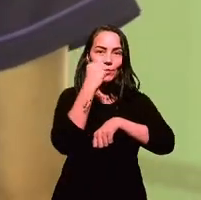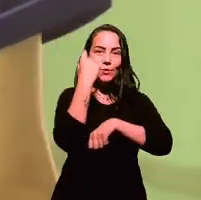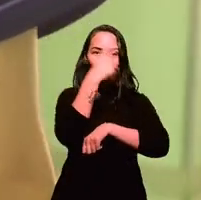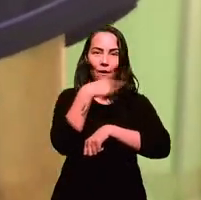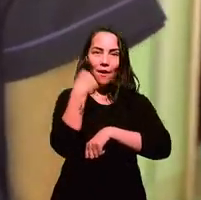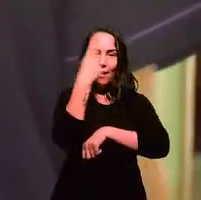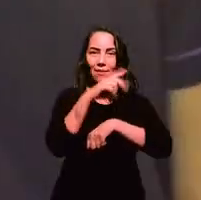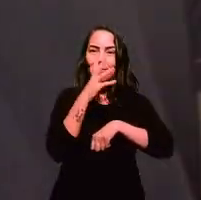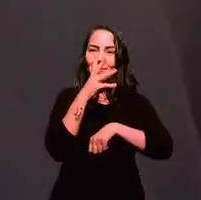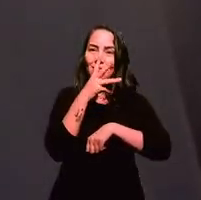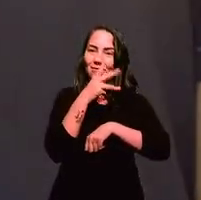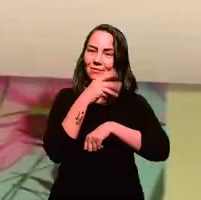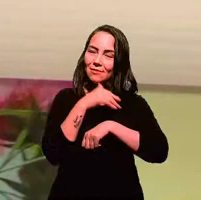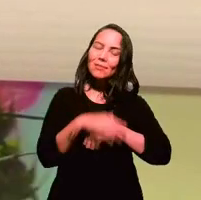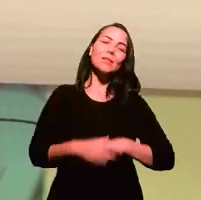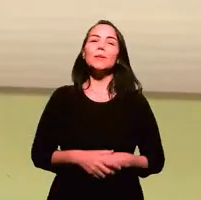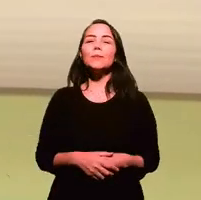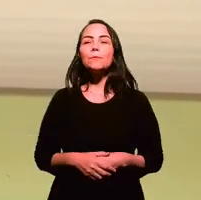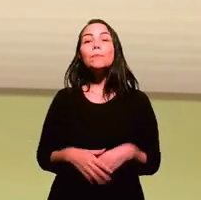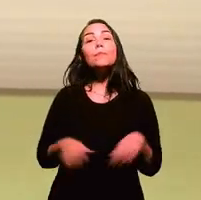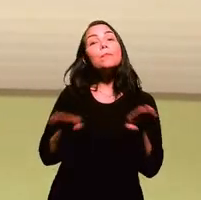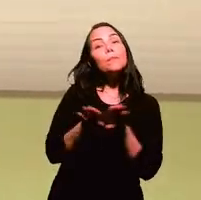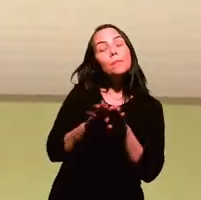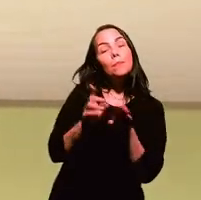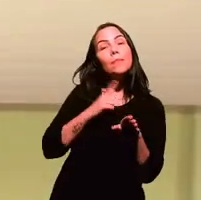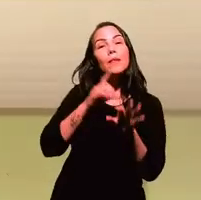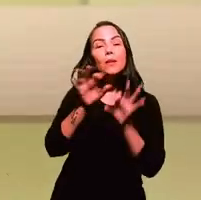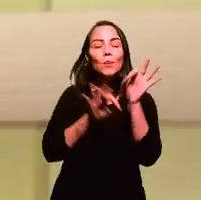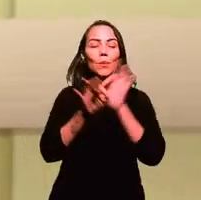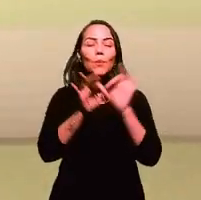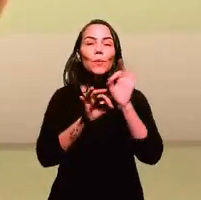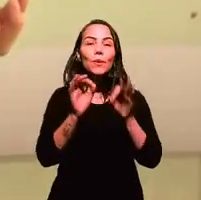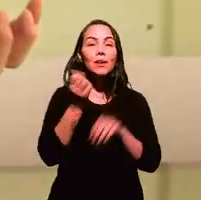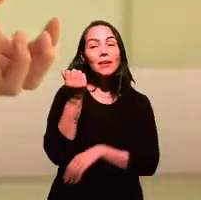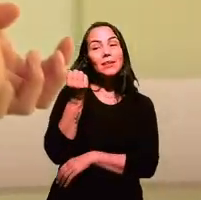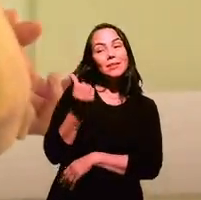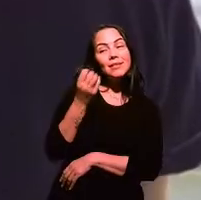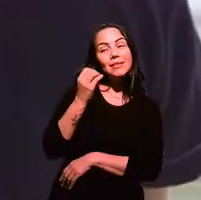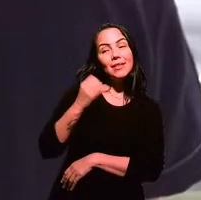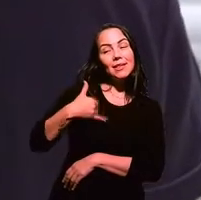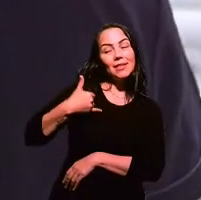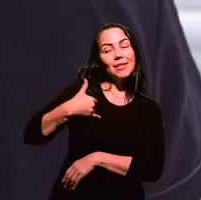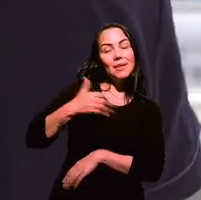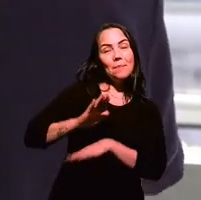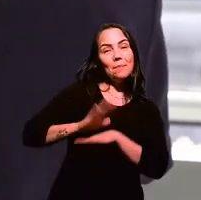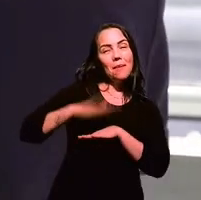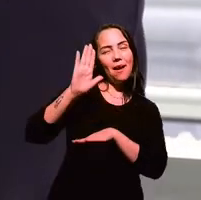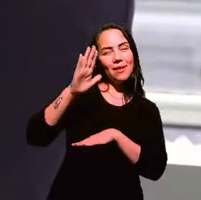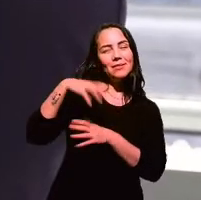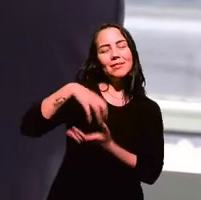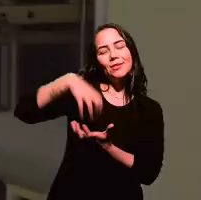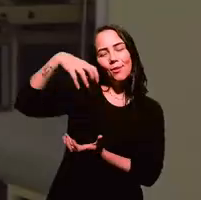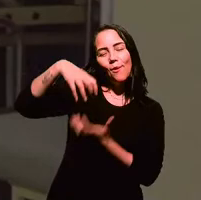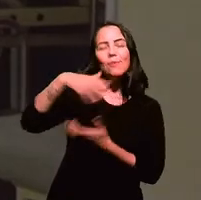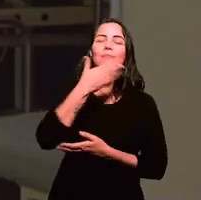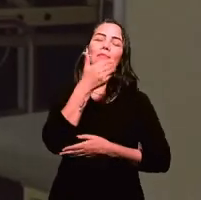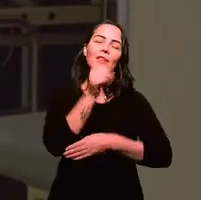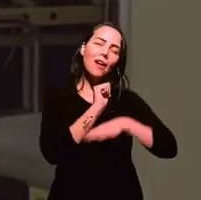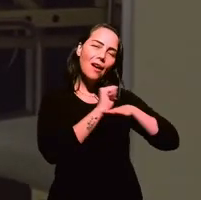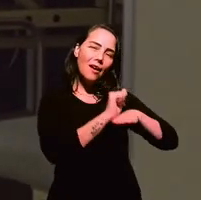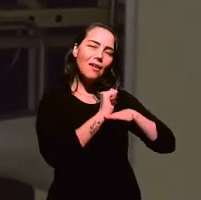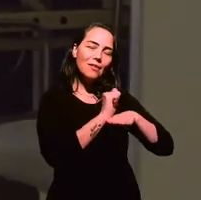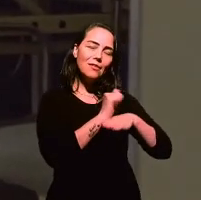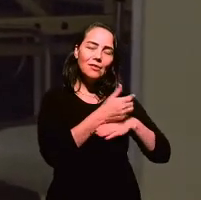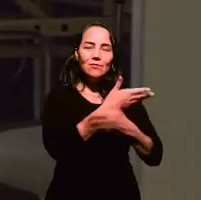Temos também o programa 60+, que utiliza recursos captados via Fundo do Idoso para melhorar o atendimento aos idosos